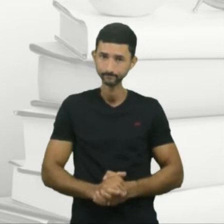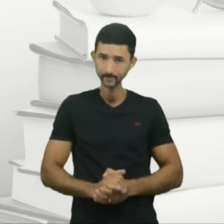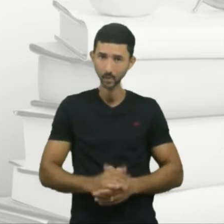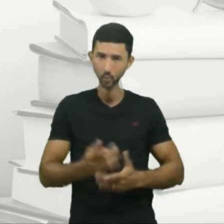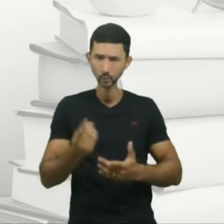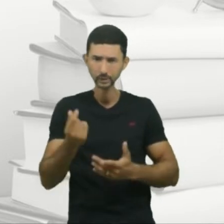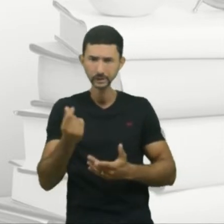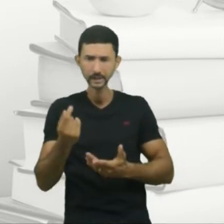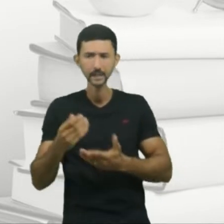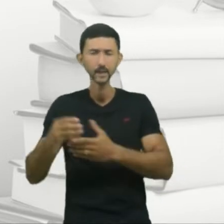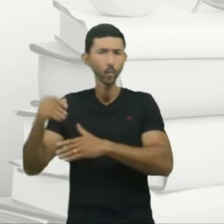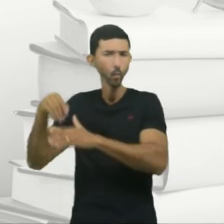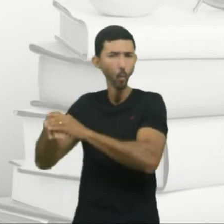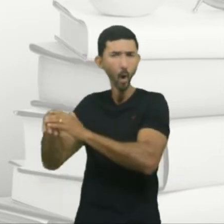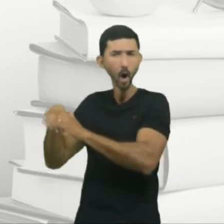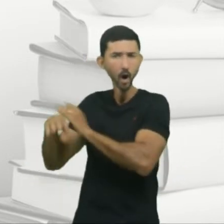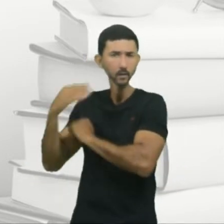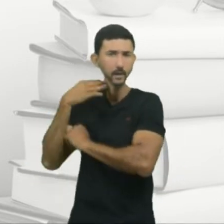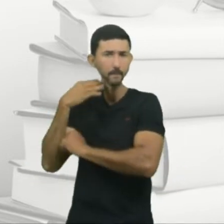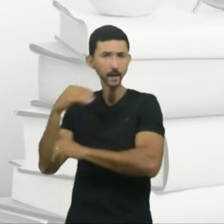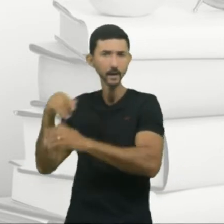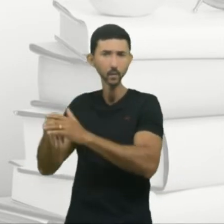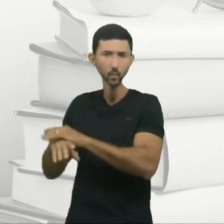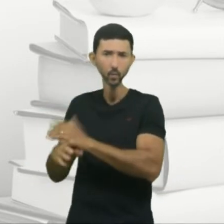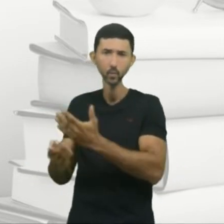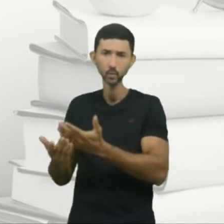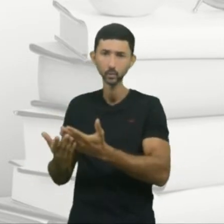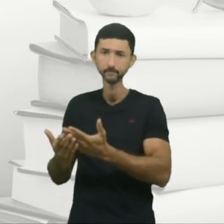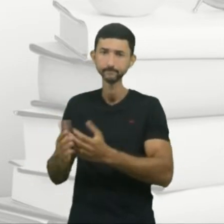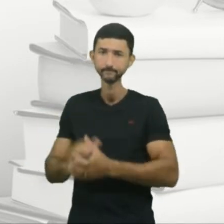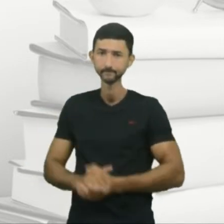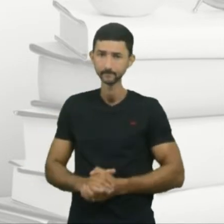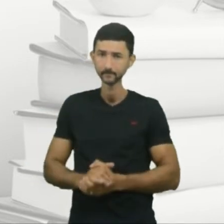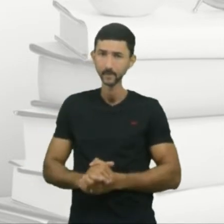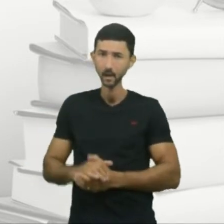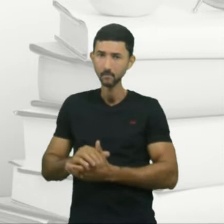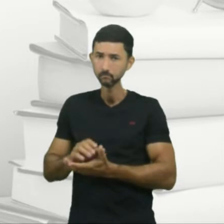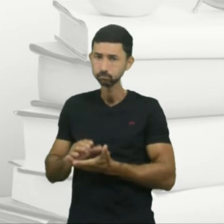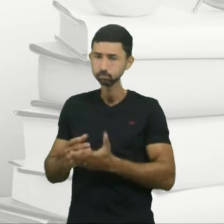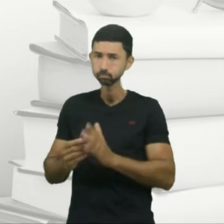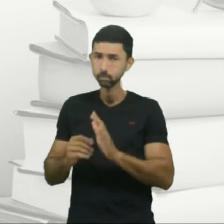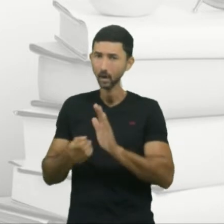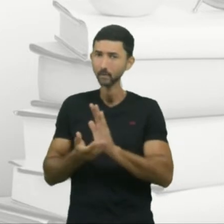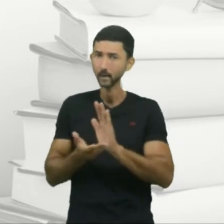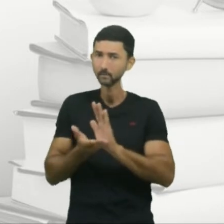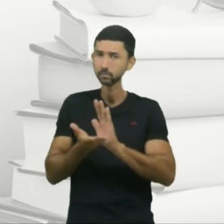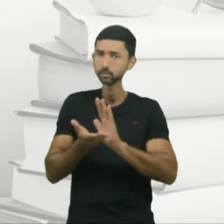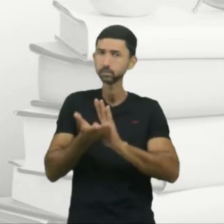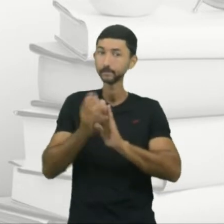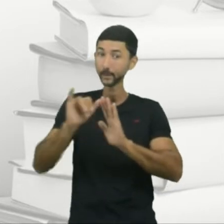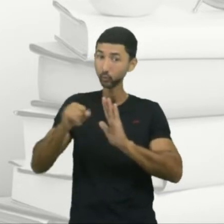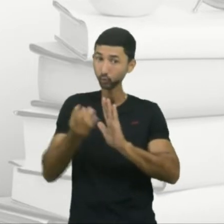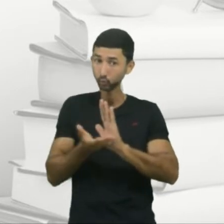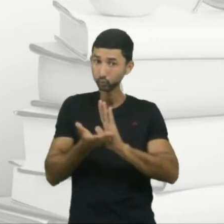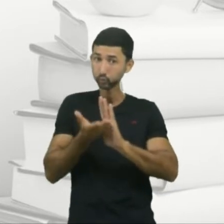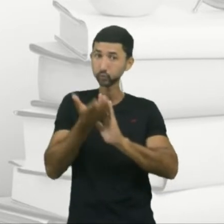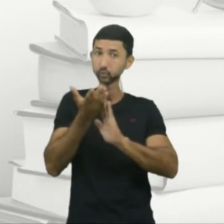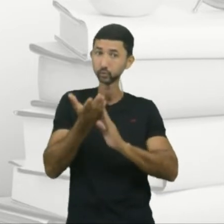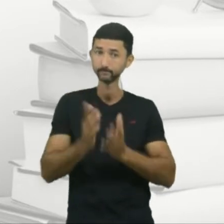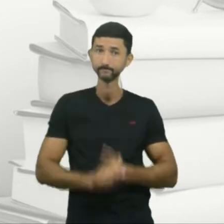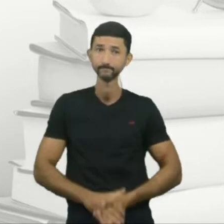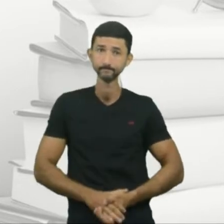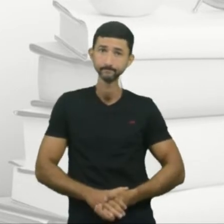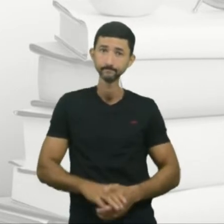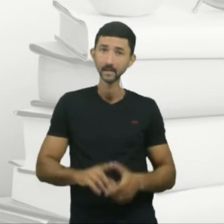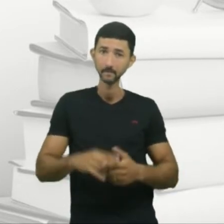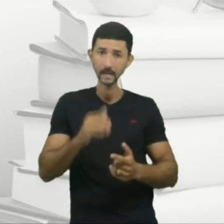que vocês depositam na poupança está sendo aplicado essa taxa de juros, tá? Eu trouxe,